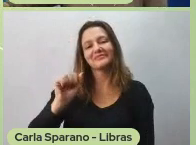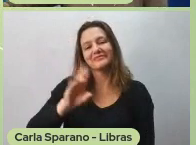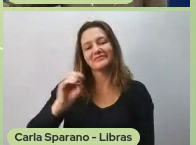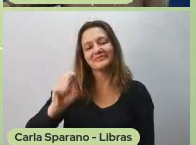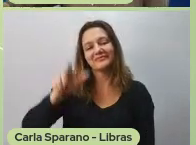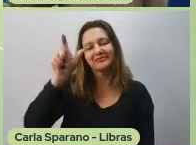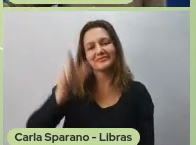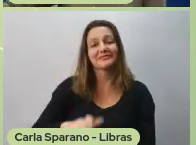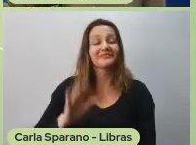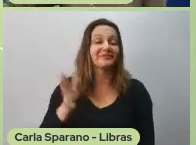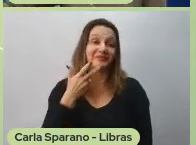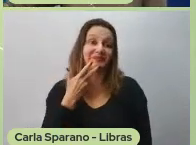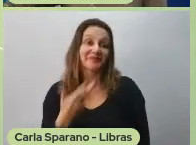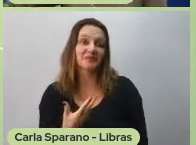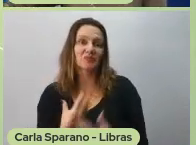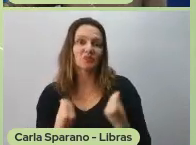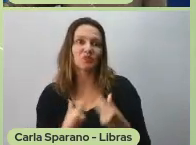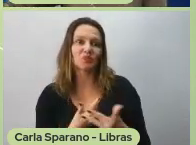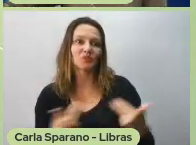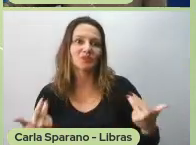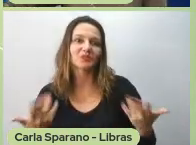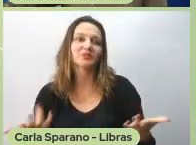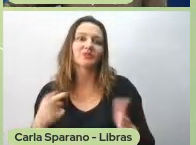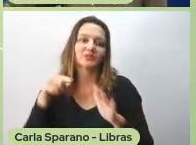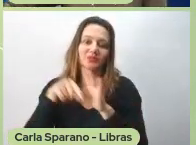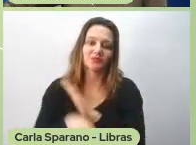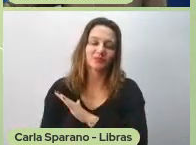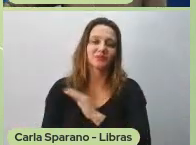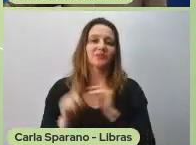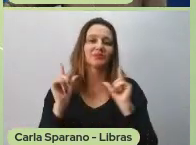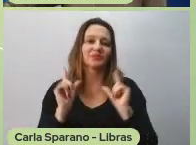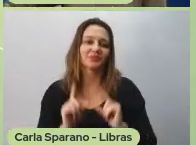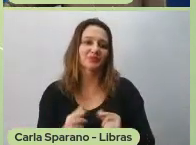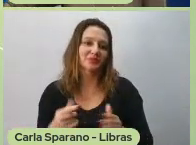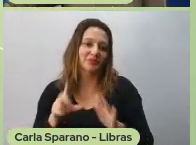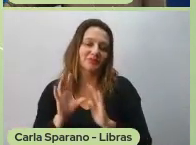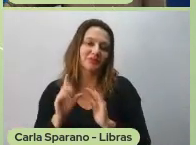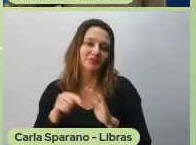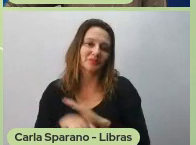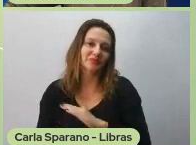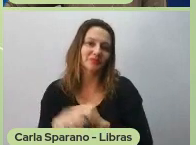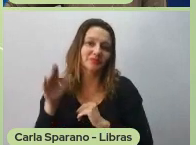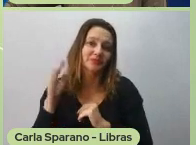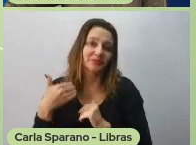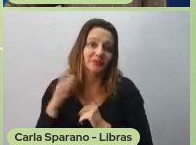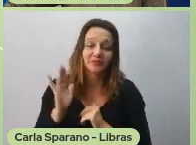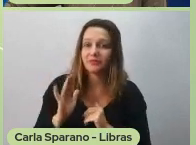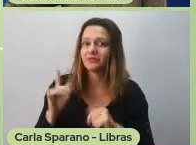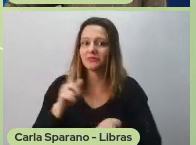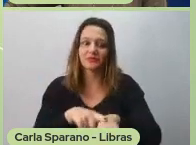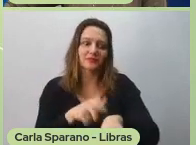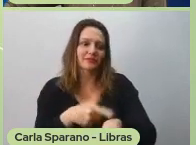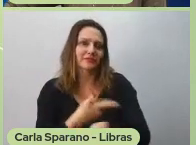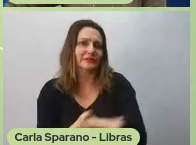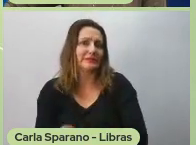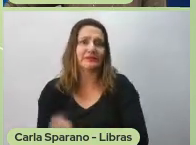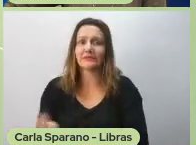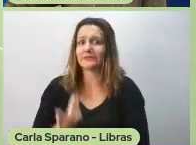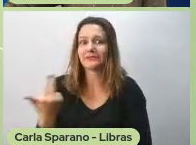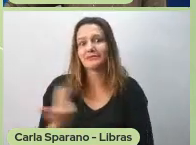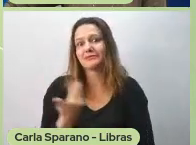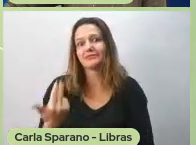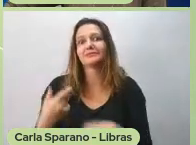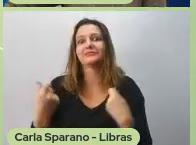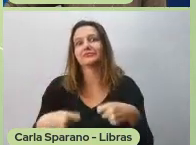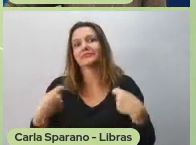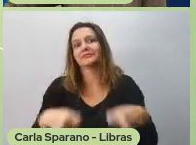tanta coisa aqui, e todo mundo dizendo que a gente vai aprofundar mais um pouco cada um desses pontos, que não vai dar tempo, tá? A gente vai ter que fazer um evento de 3 dias